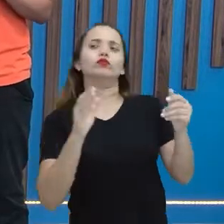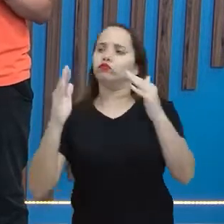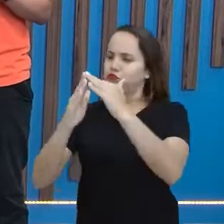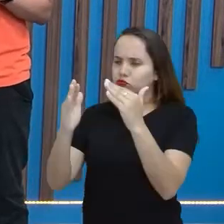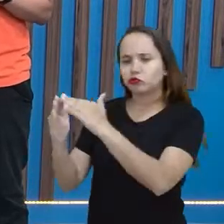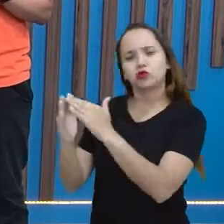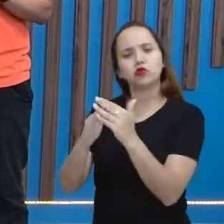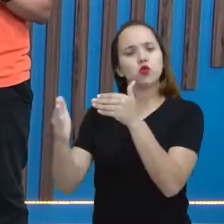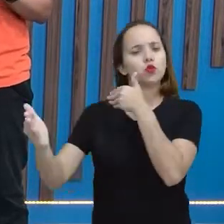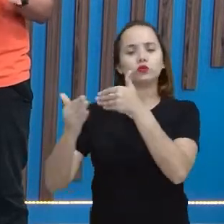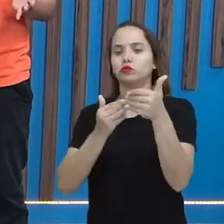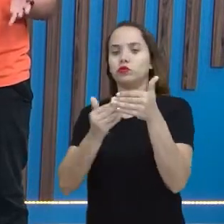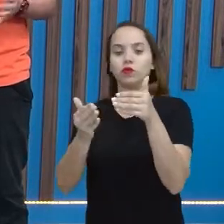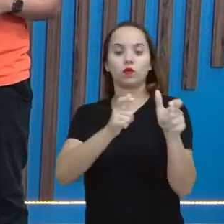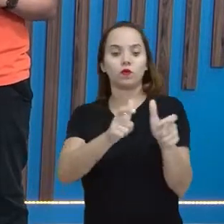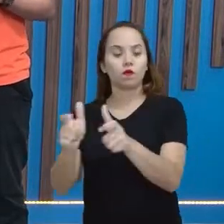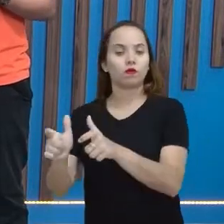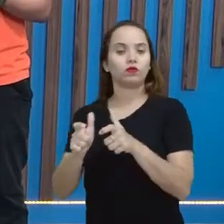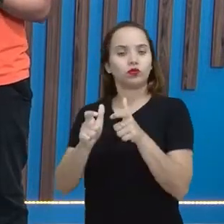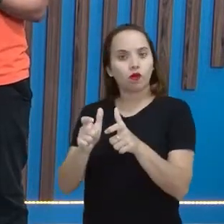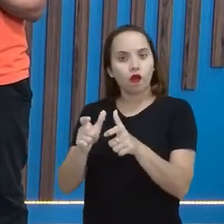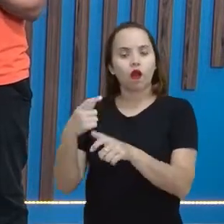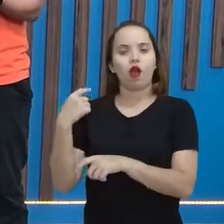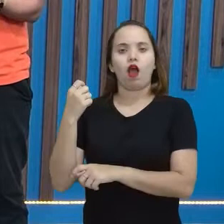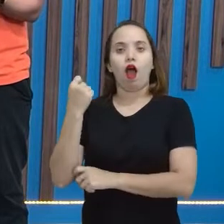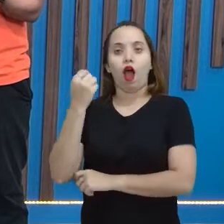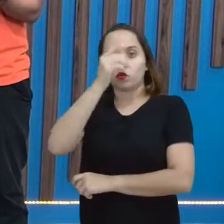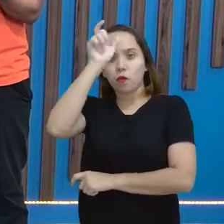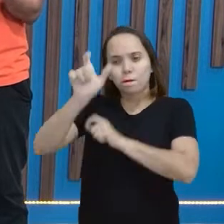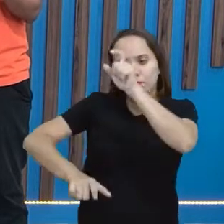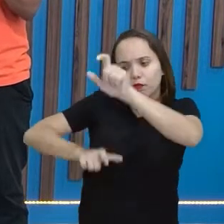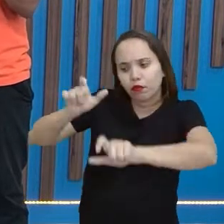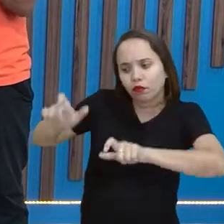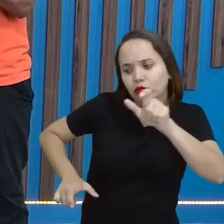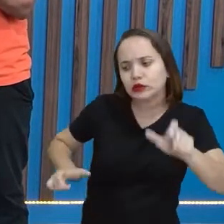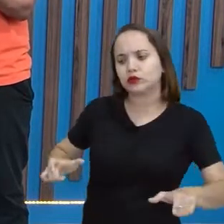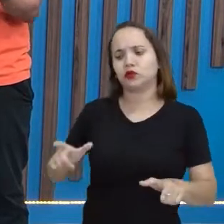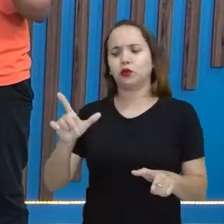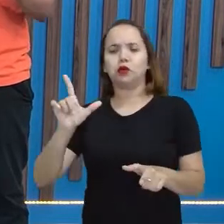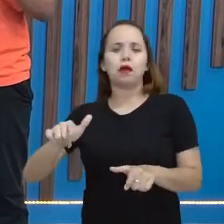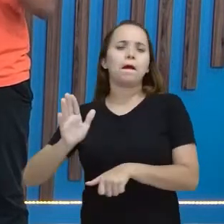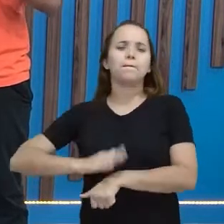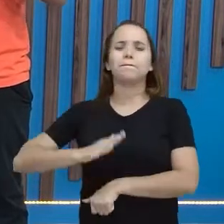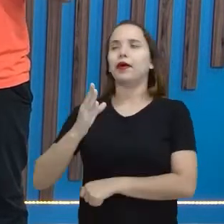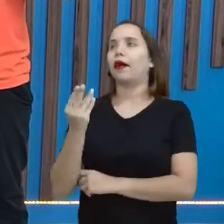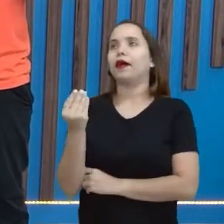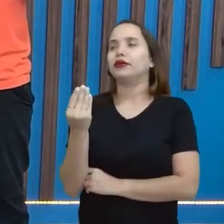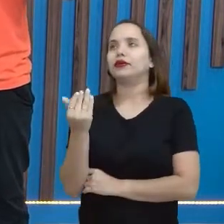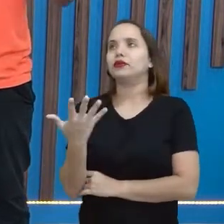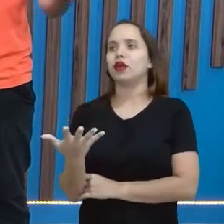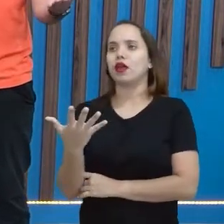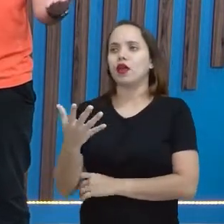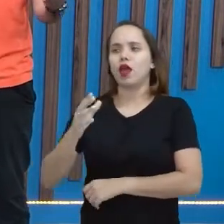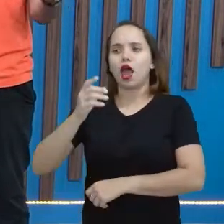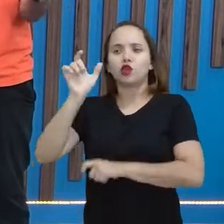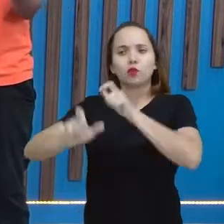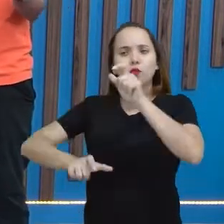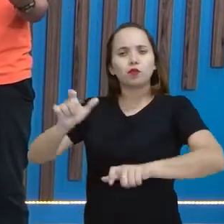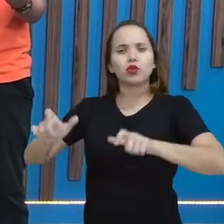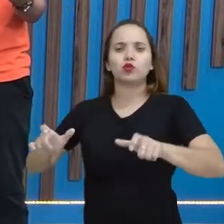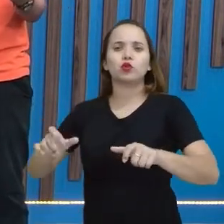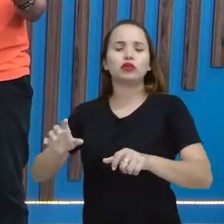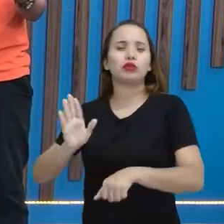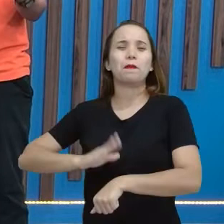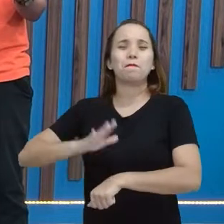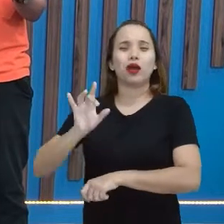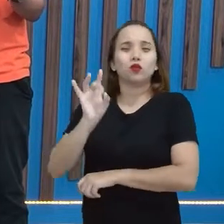em qualquer ambiente, né? As pessoas, elas são muito mais, né? Estão muito para além disso